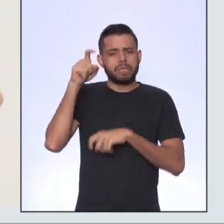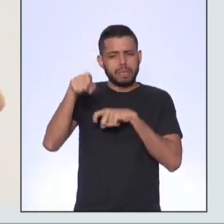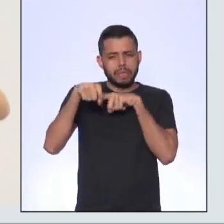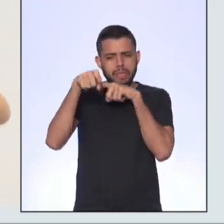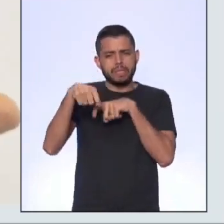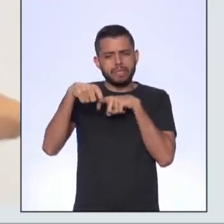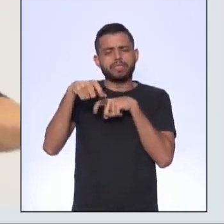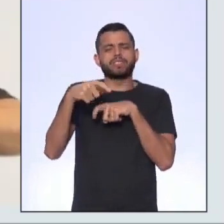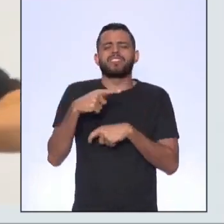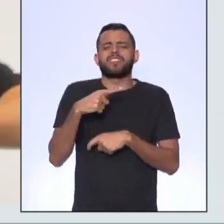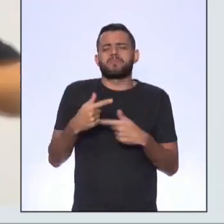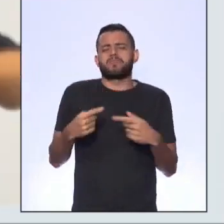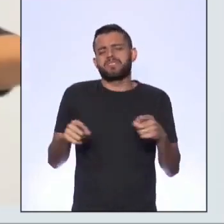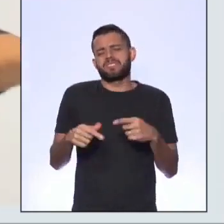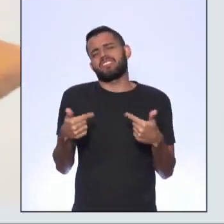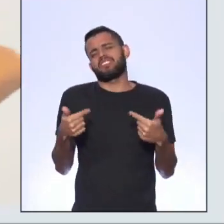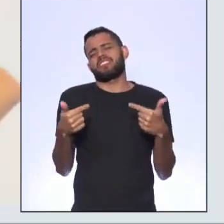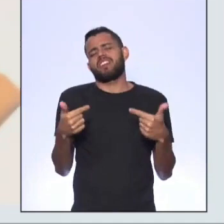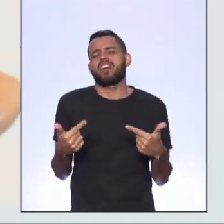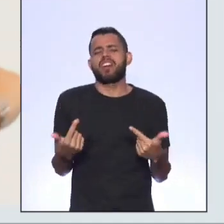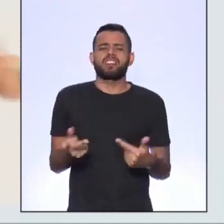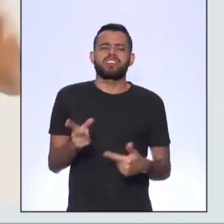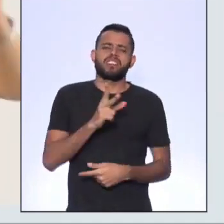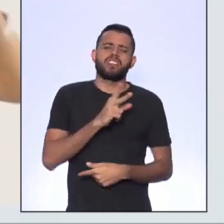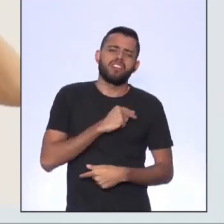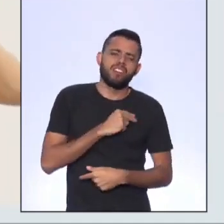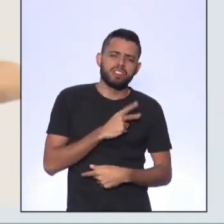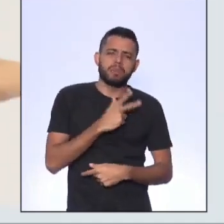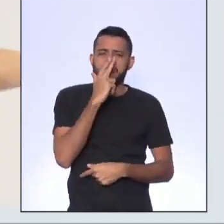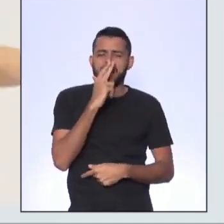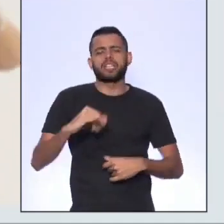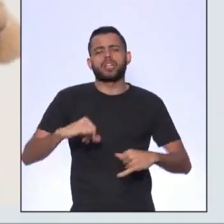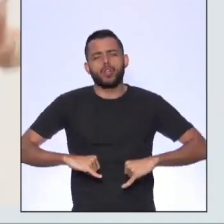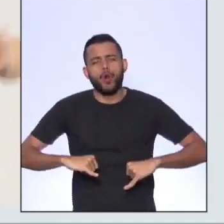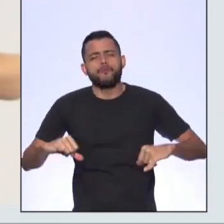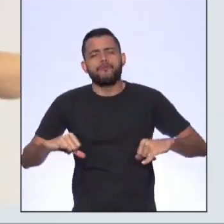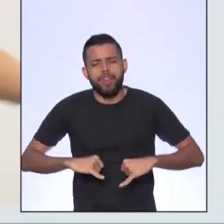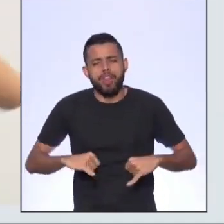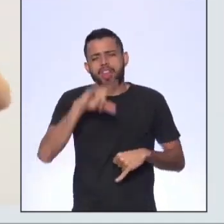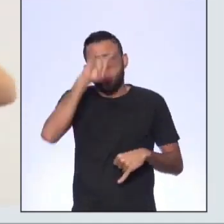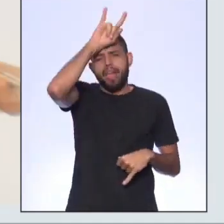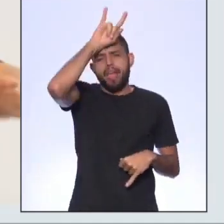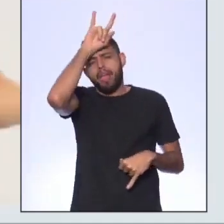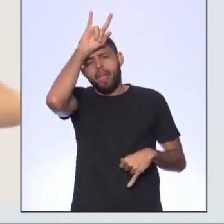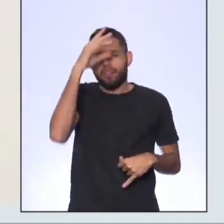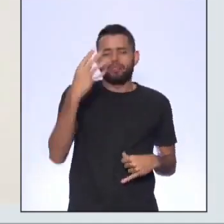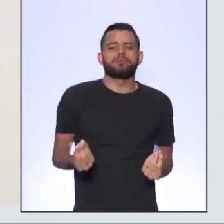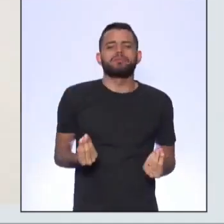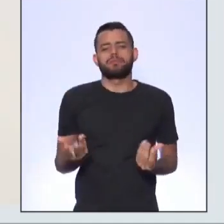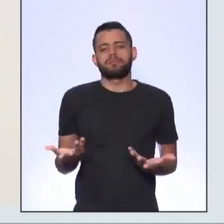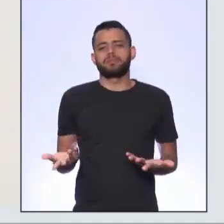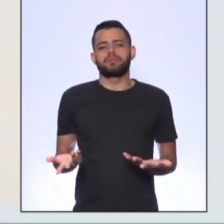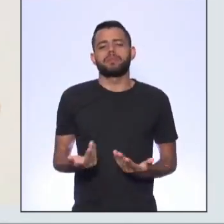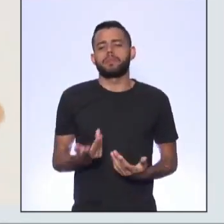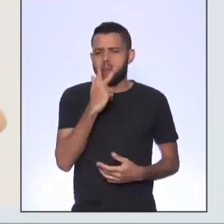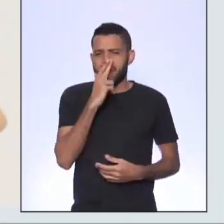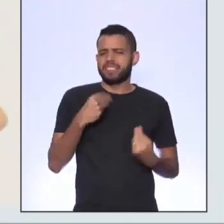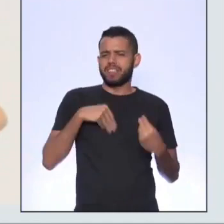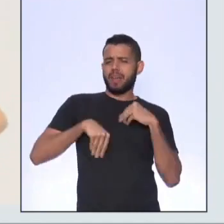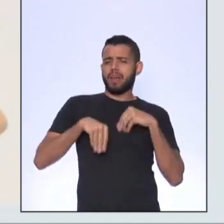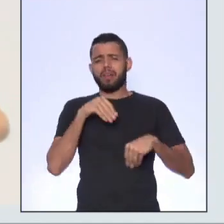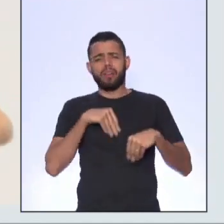sertaneja. Aquela coisa brega, aquela coisa de ficar arrastando o chifre no asfalto, né? Sofrimento, entendeu? Muito deprê, não